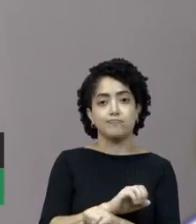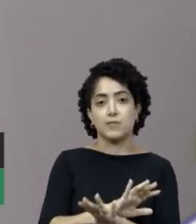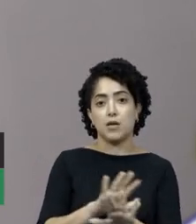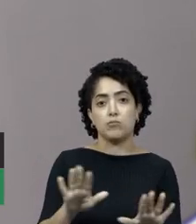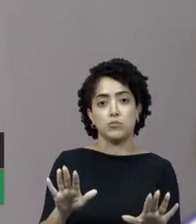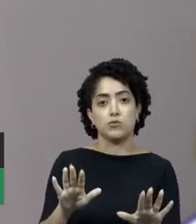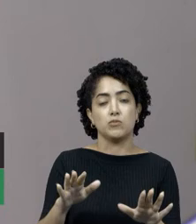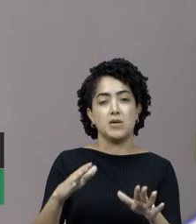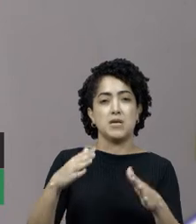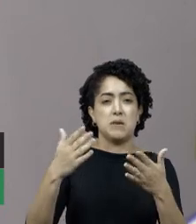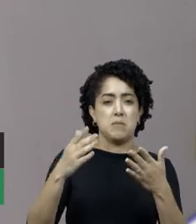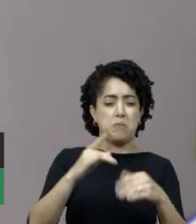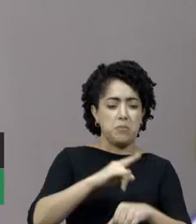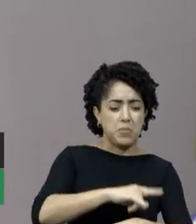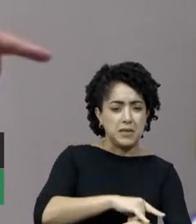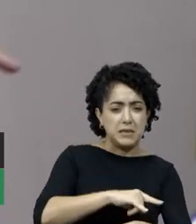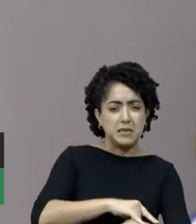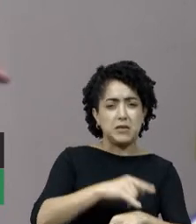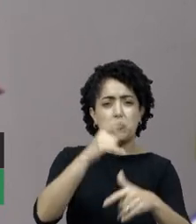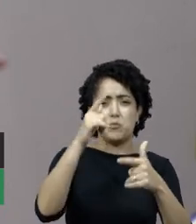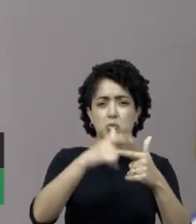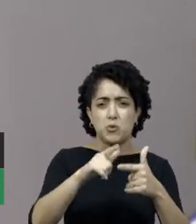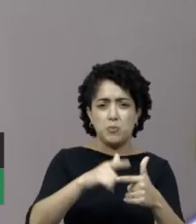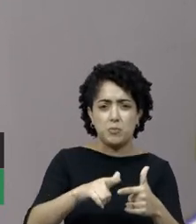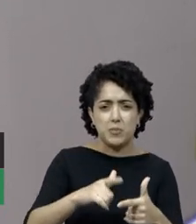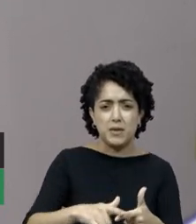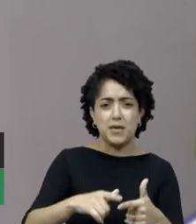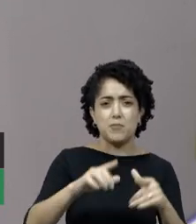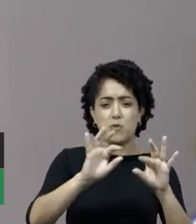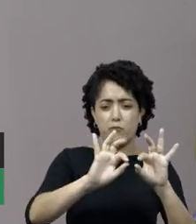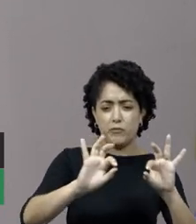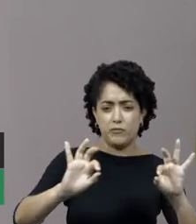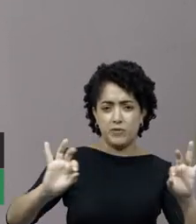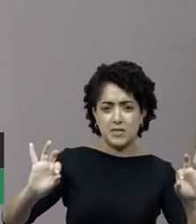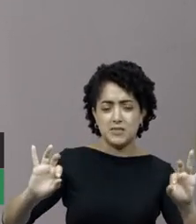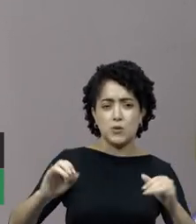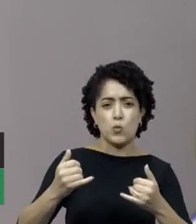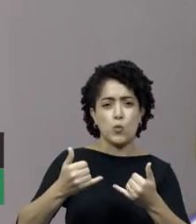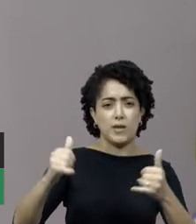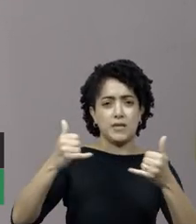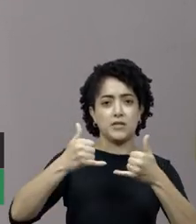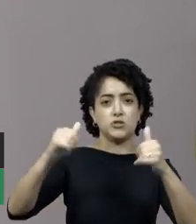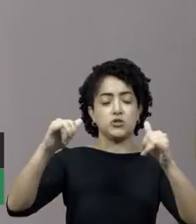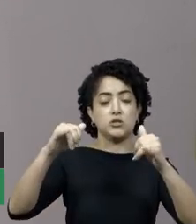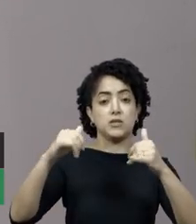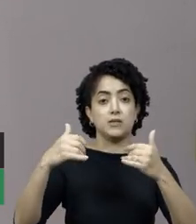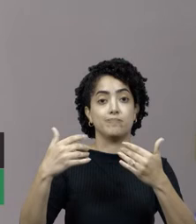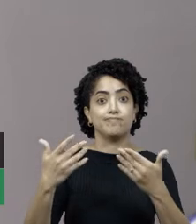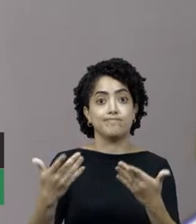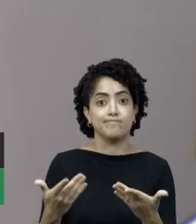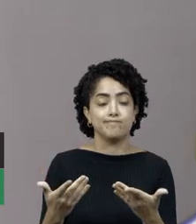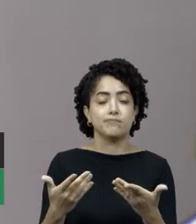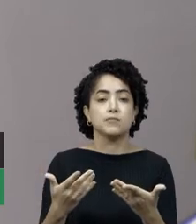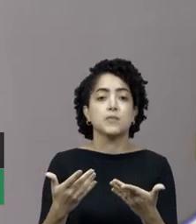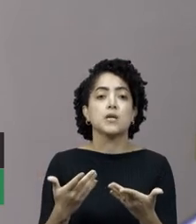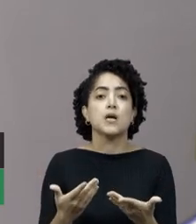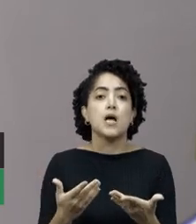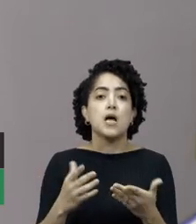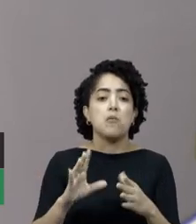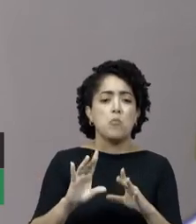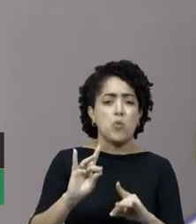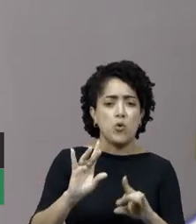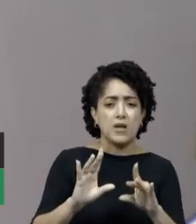banheiro caindo, fiação de energia elétrica exposta, molhada, onde as crianças